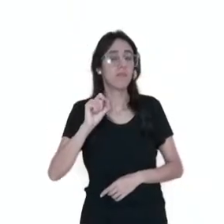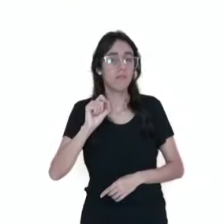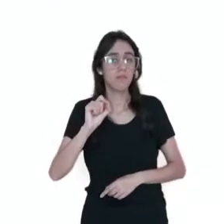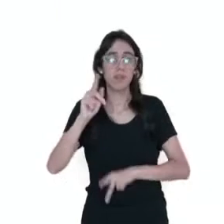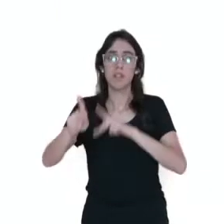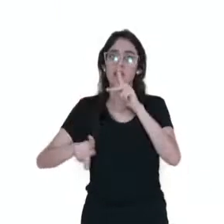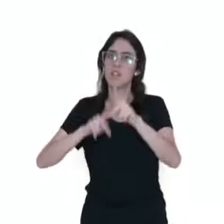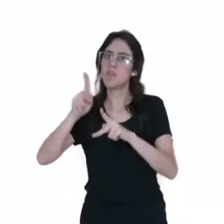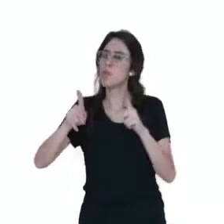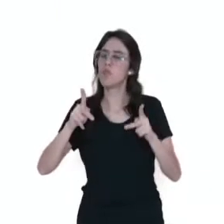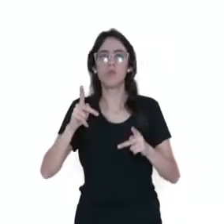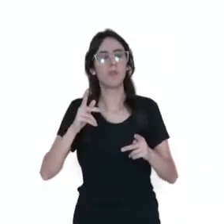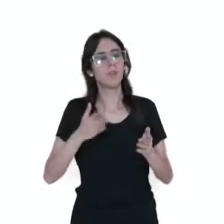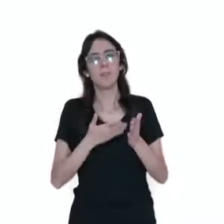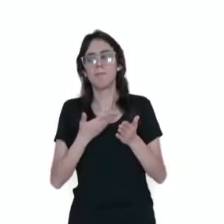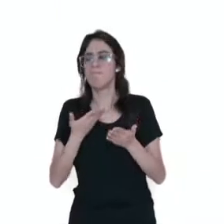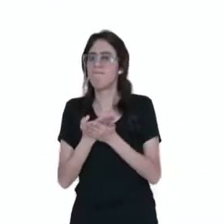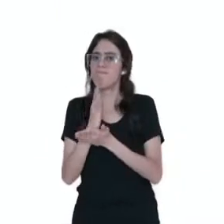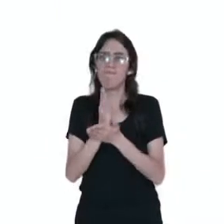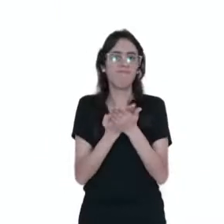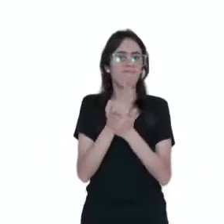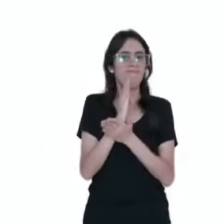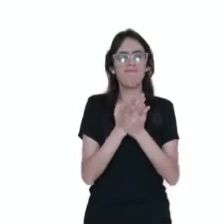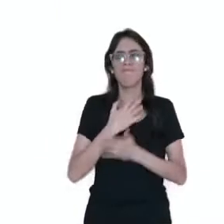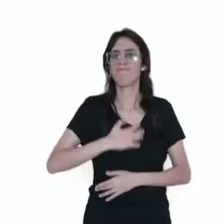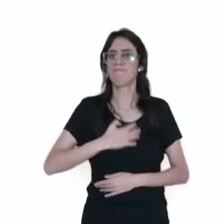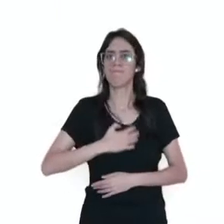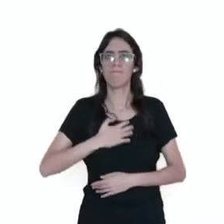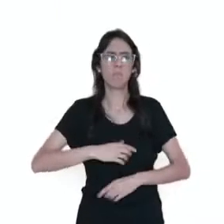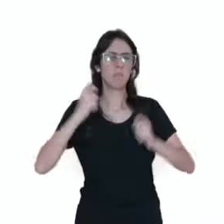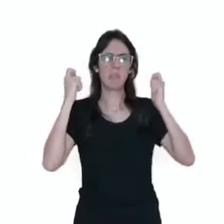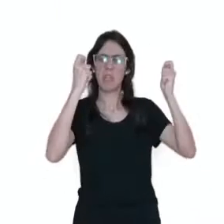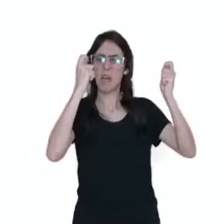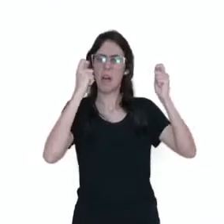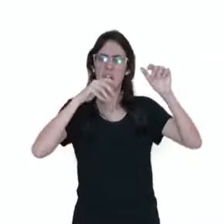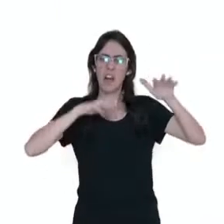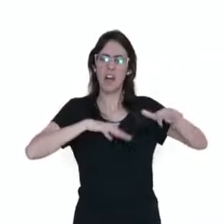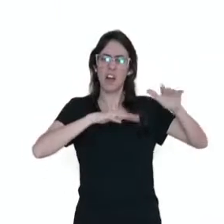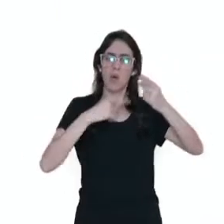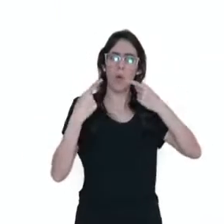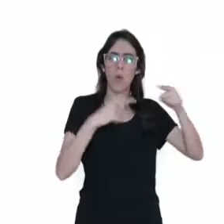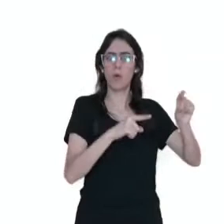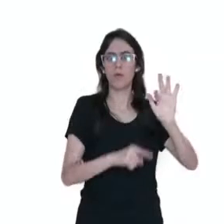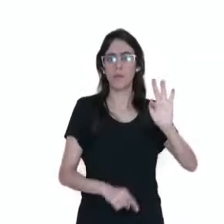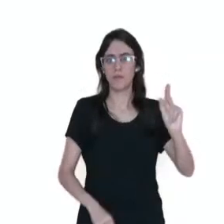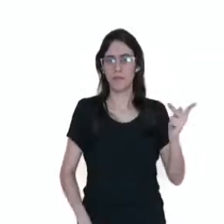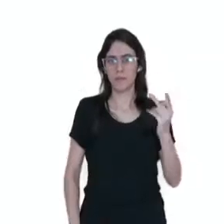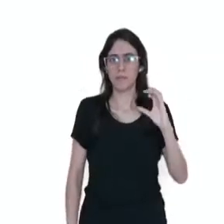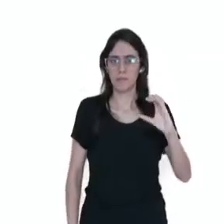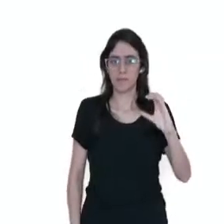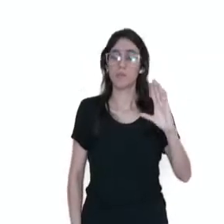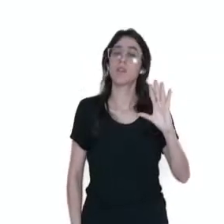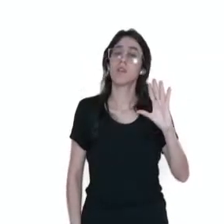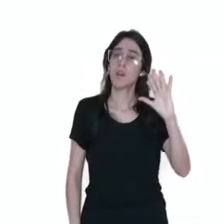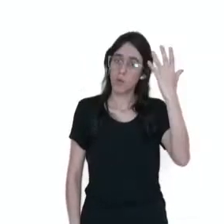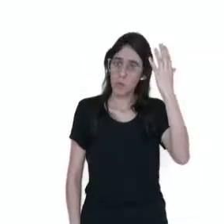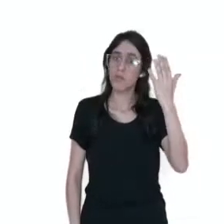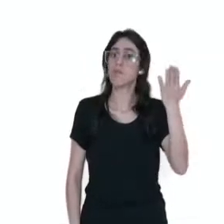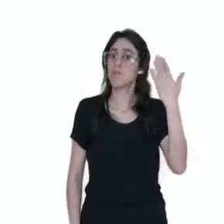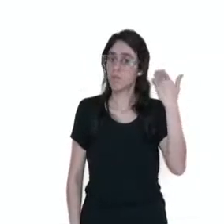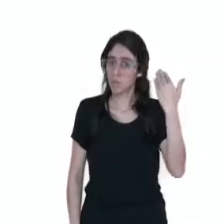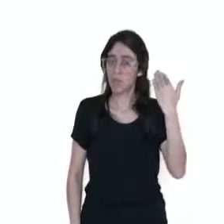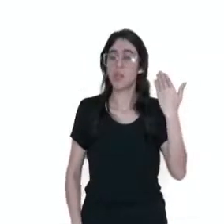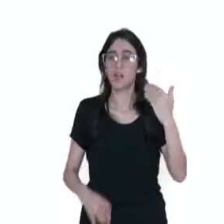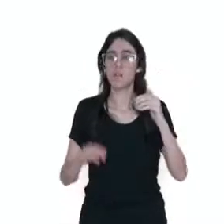insatisfação popular e uma forte oposição ao governo Fernando Henrique Cardoso. Oposição essa que acontecia não só no